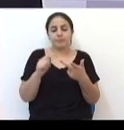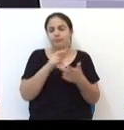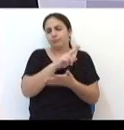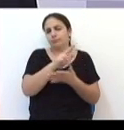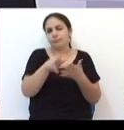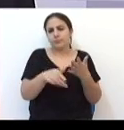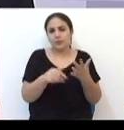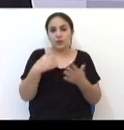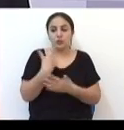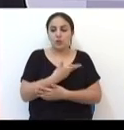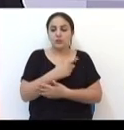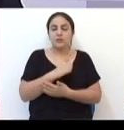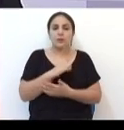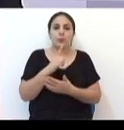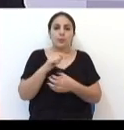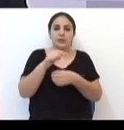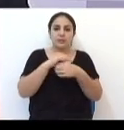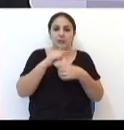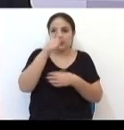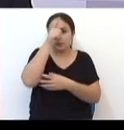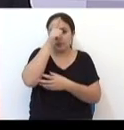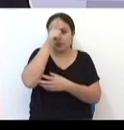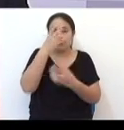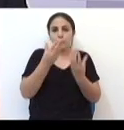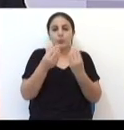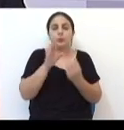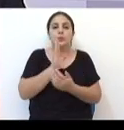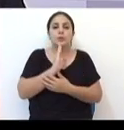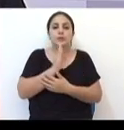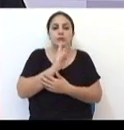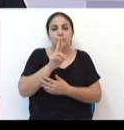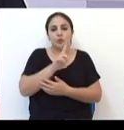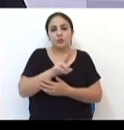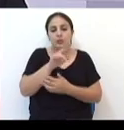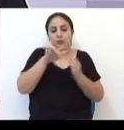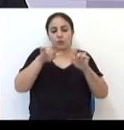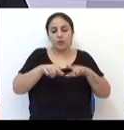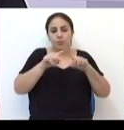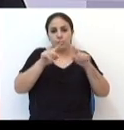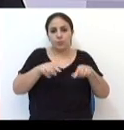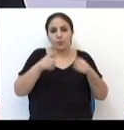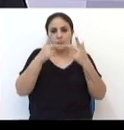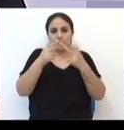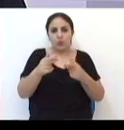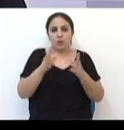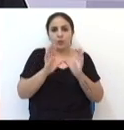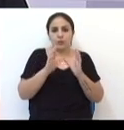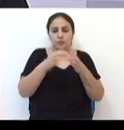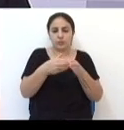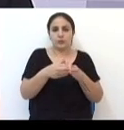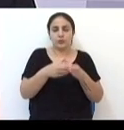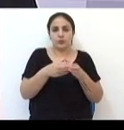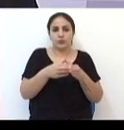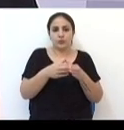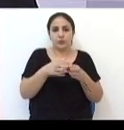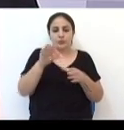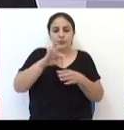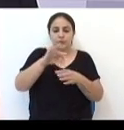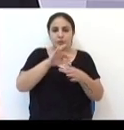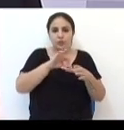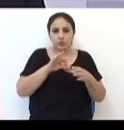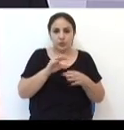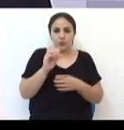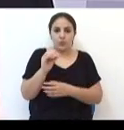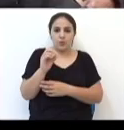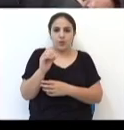os terrenos baldios, e nós temos uma cidade na Alemanha que é muito conhecida por utilizar os espaços públicos também como espaços coletivos do plantio